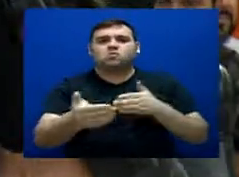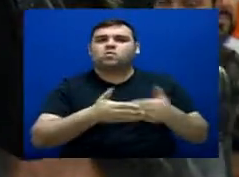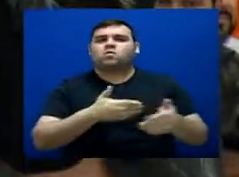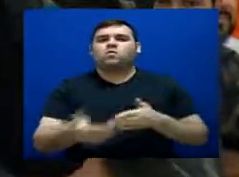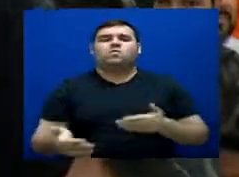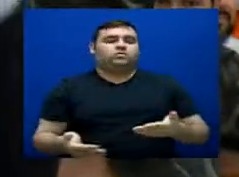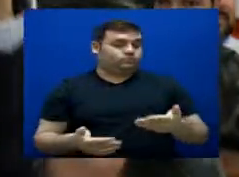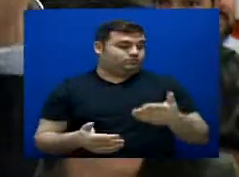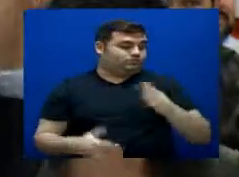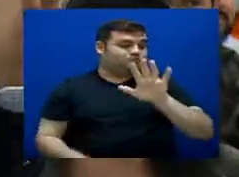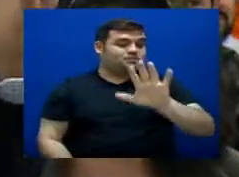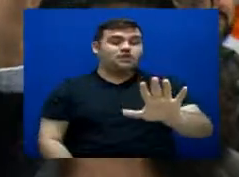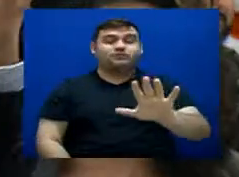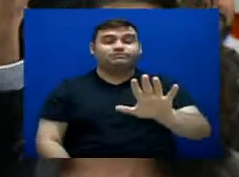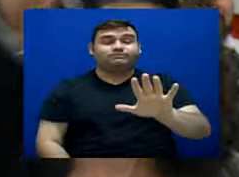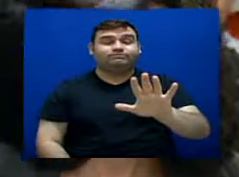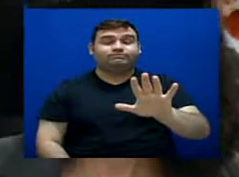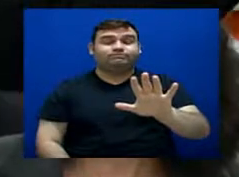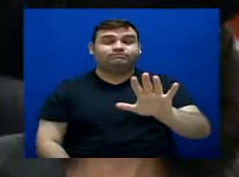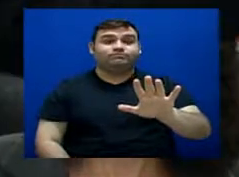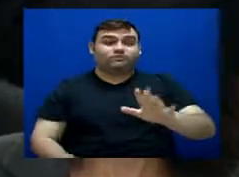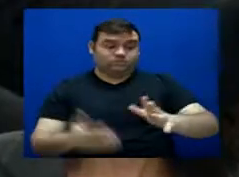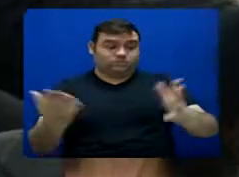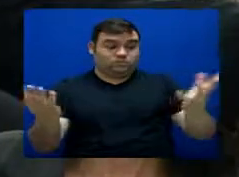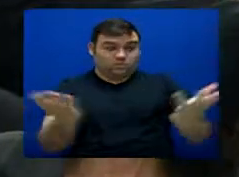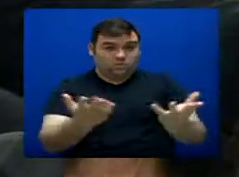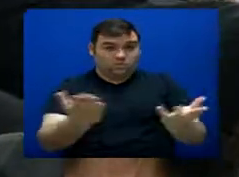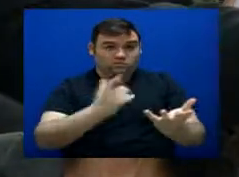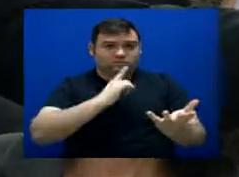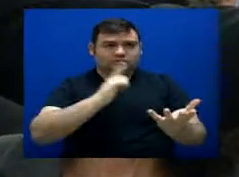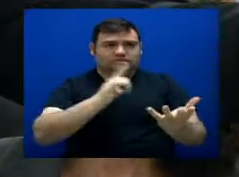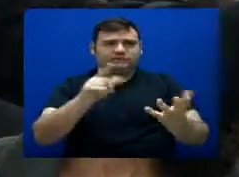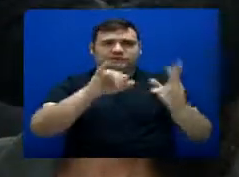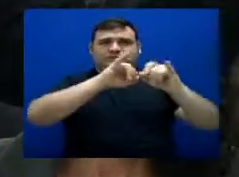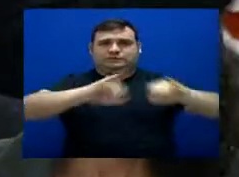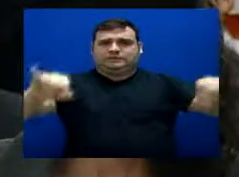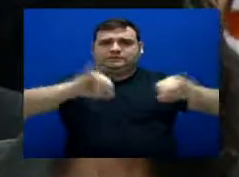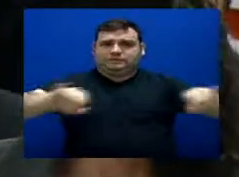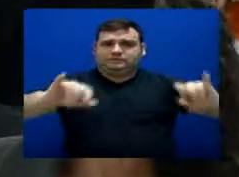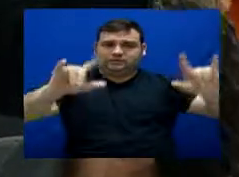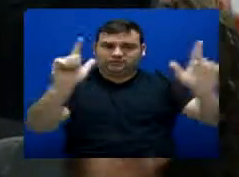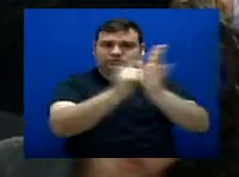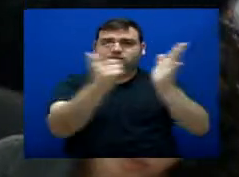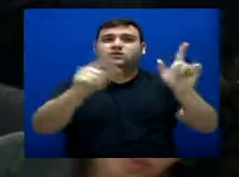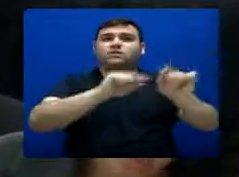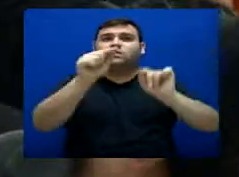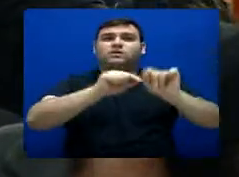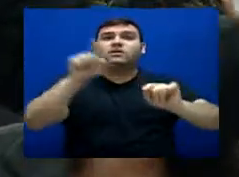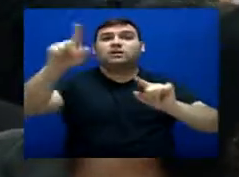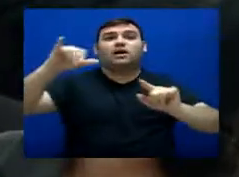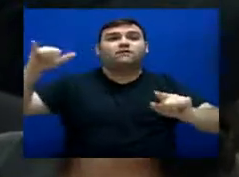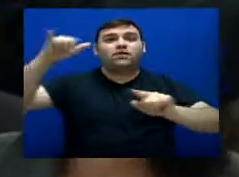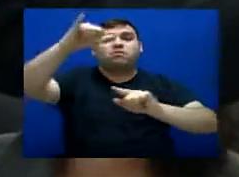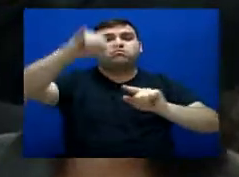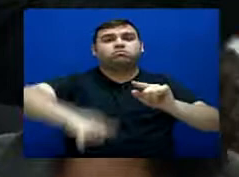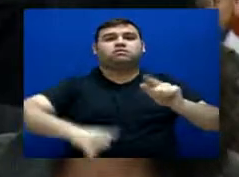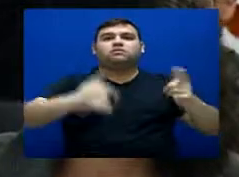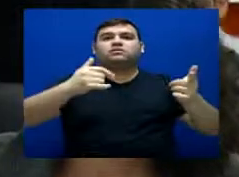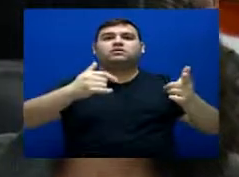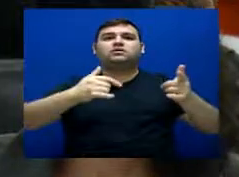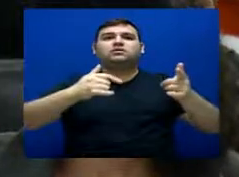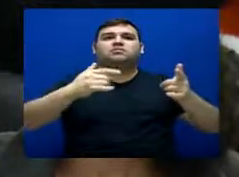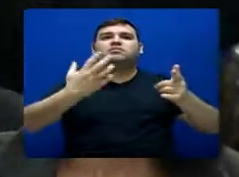disso. Infelizmente, o que vem virar notícia é o avião que sofre acidente. E não